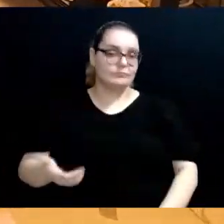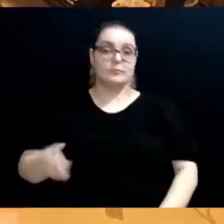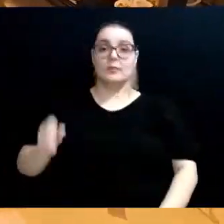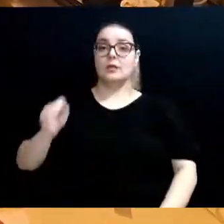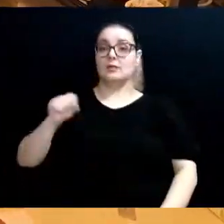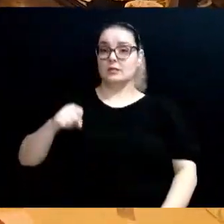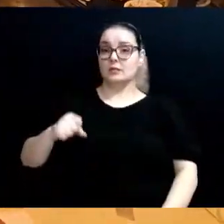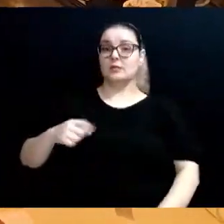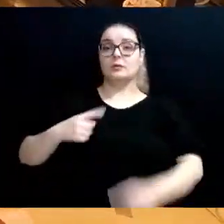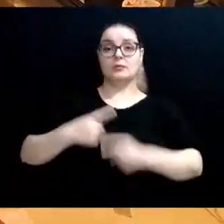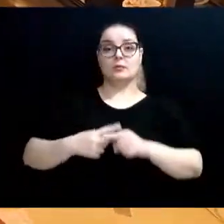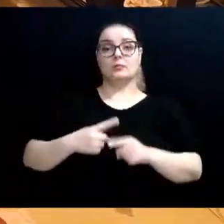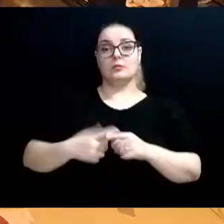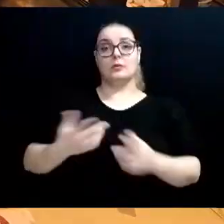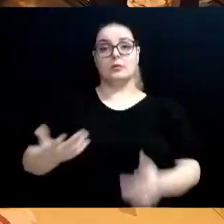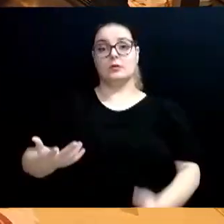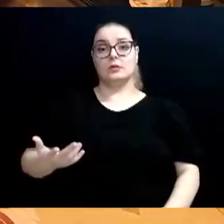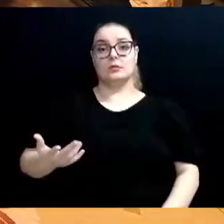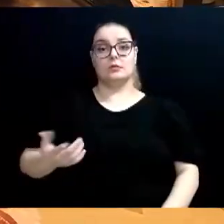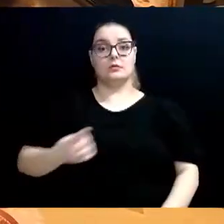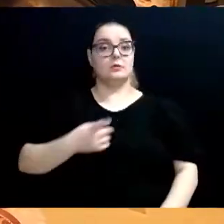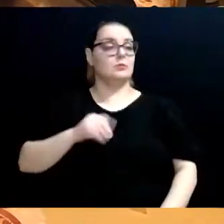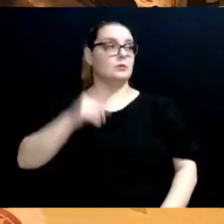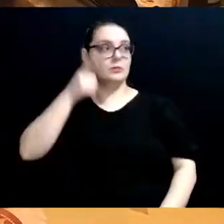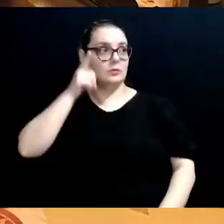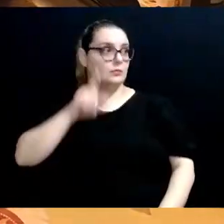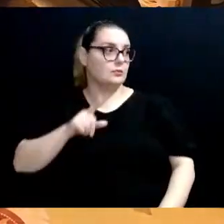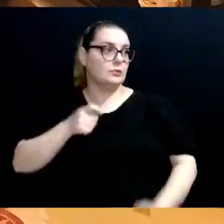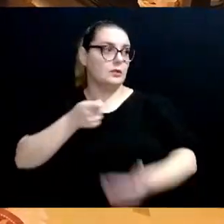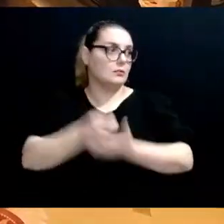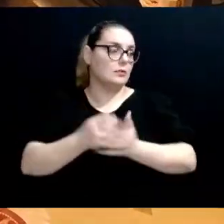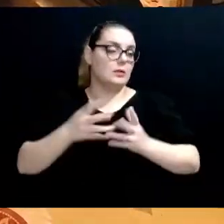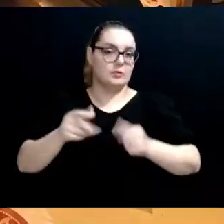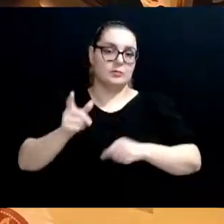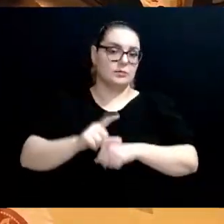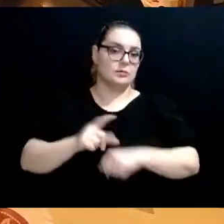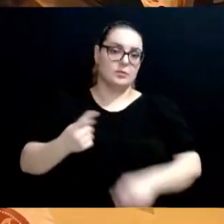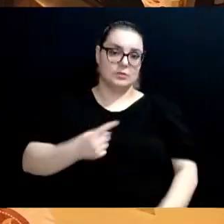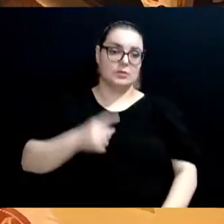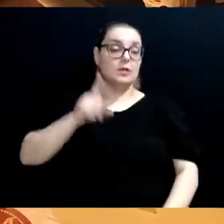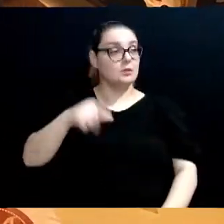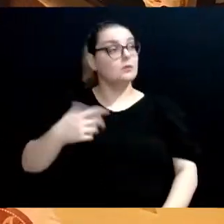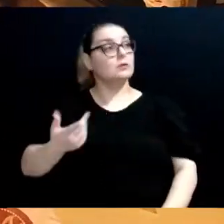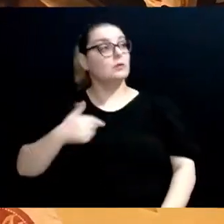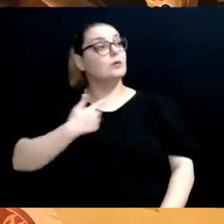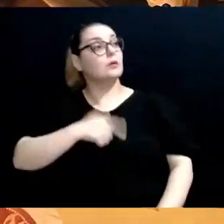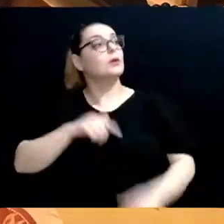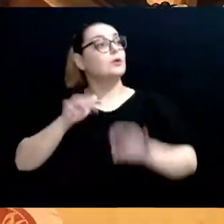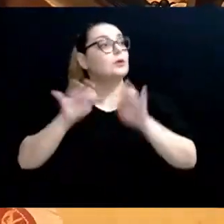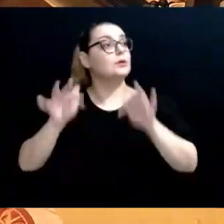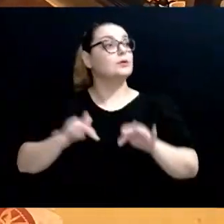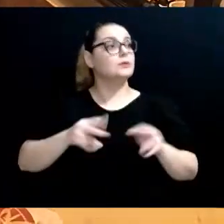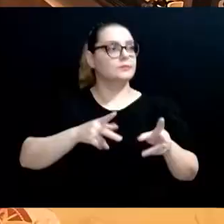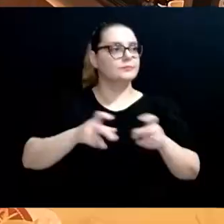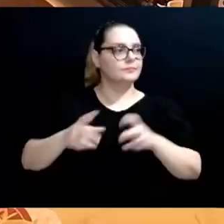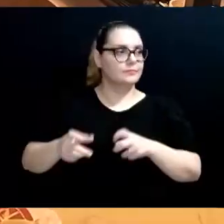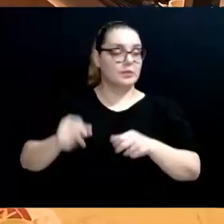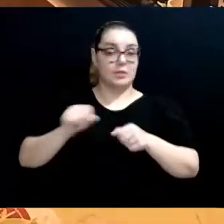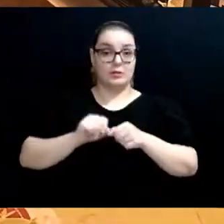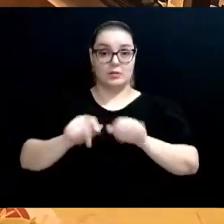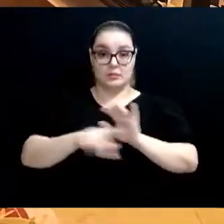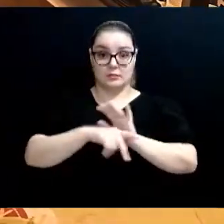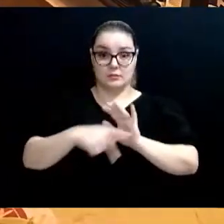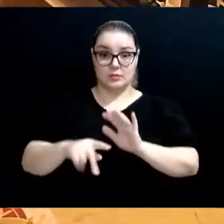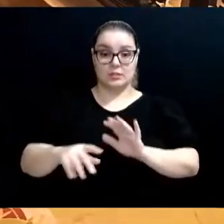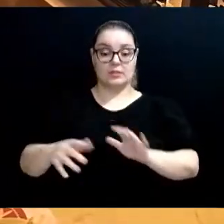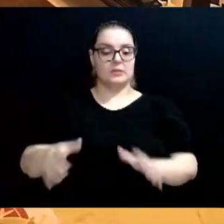sucesso da loja. Se só um ou se só 10 vendem, não se sustenta, entendeu? Sim. Porque esses 10 não